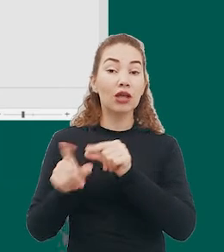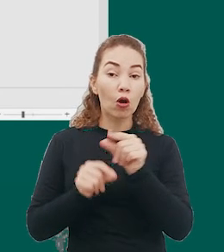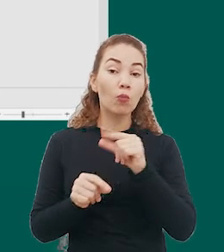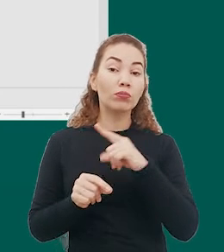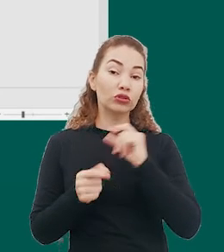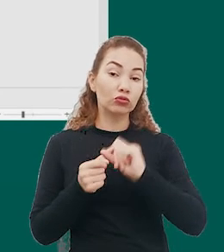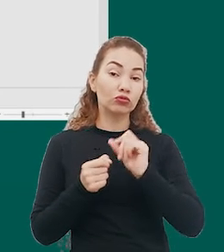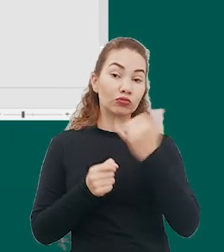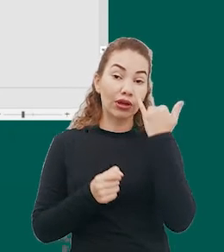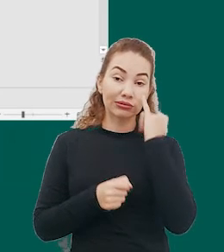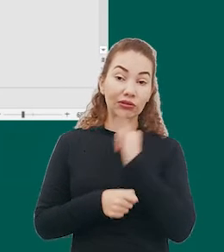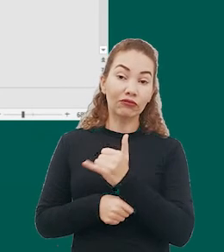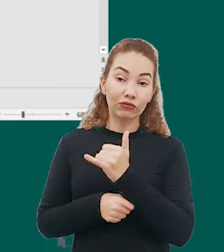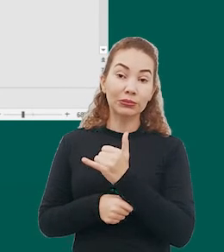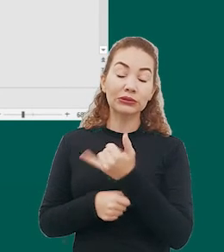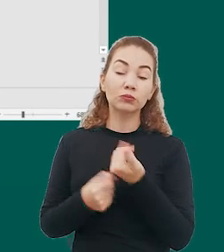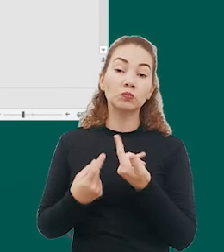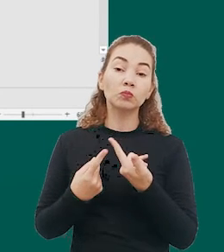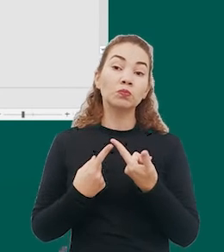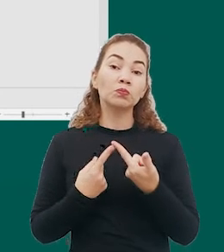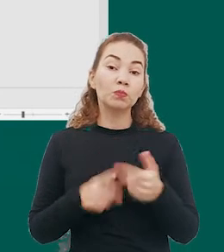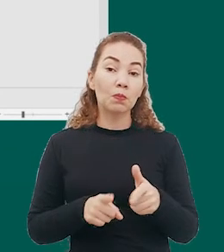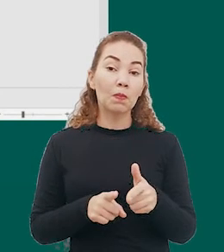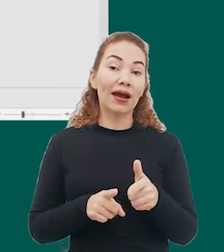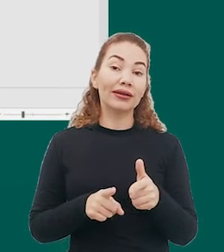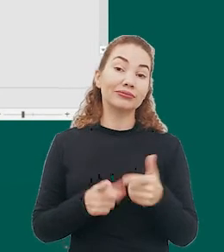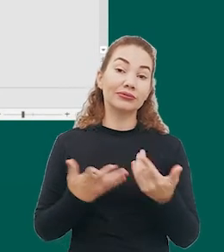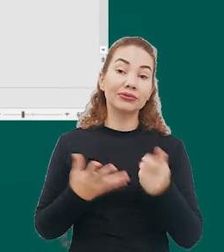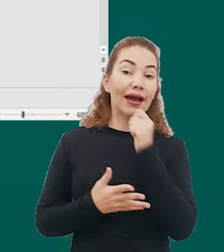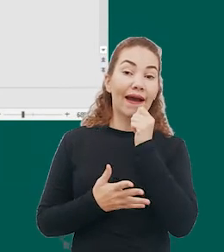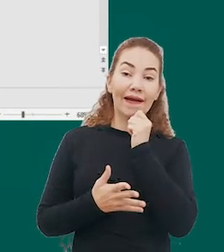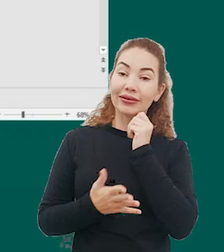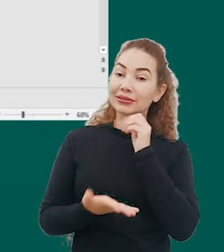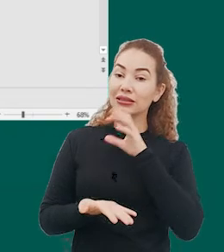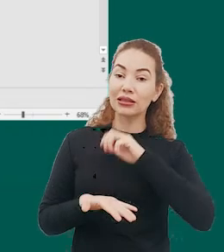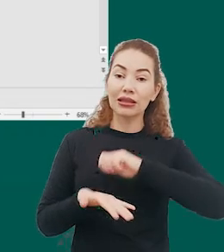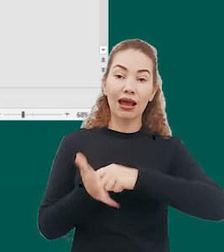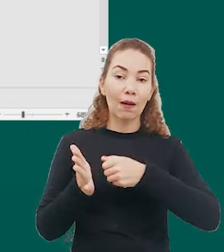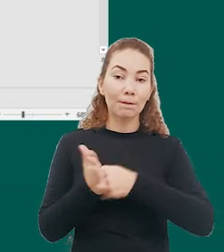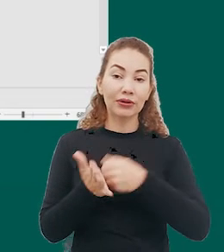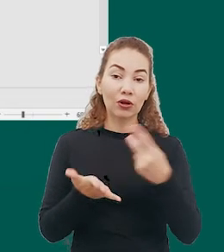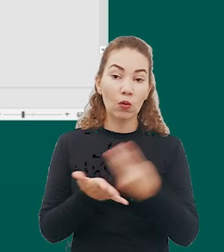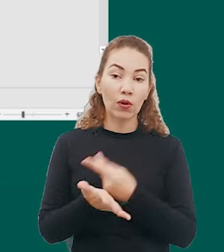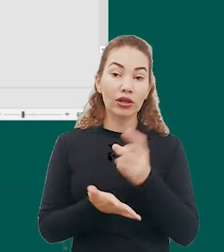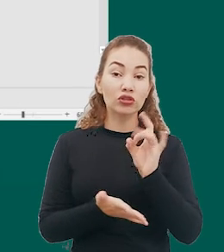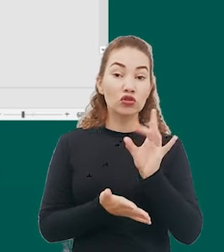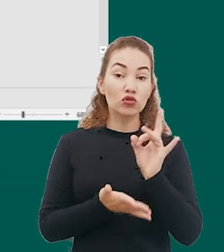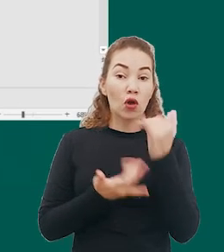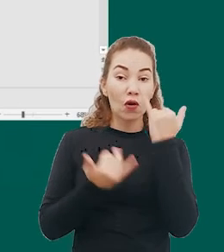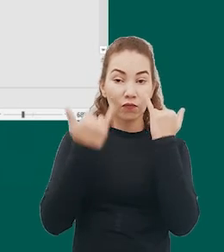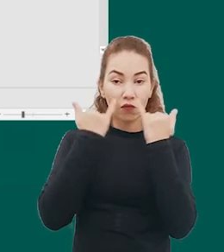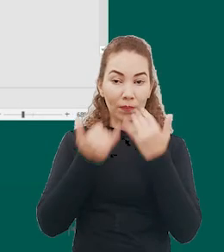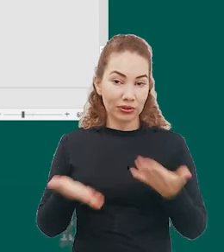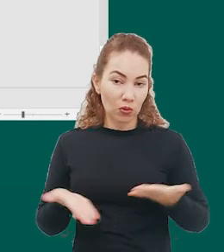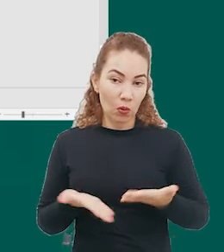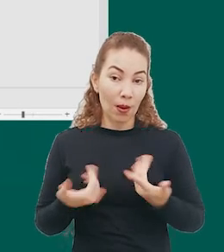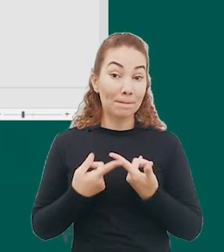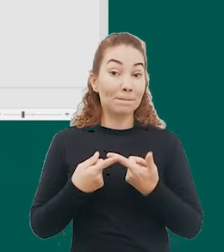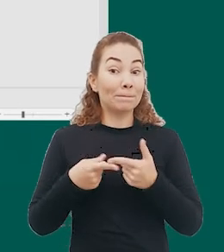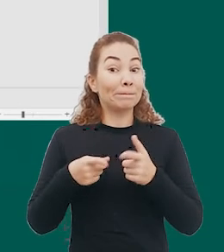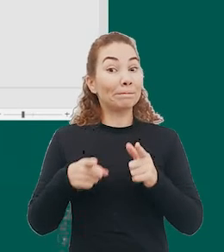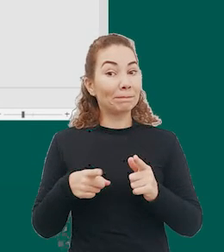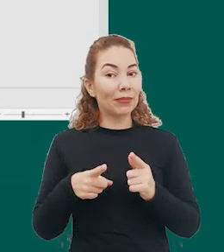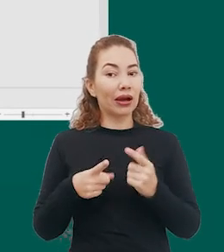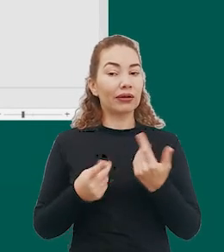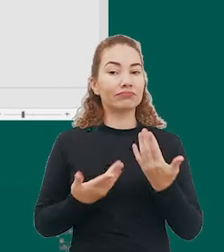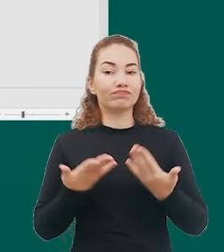forma de informação, e eles não estão ainda bloqueando como erro, só como informações. Mas